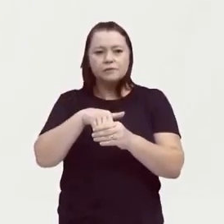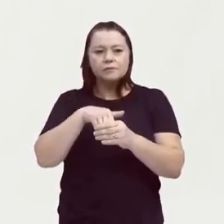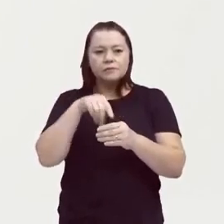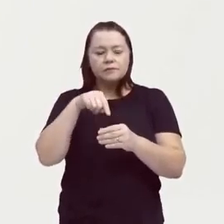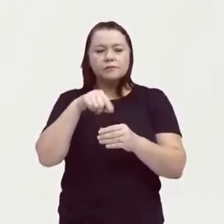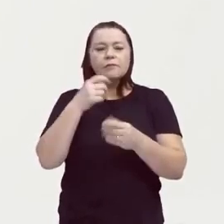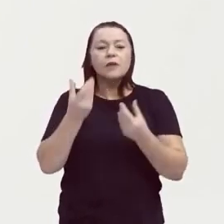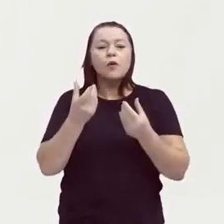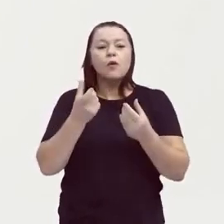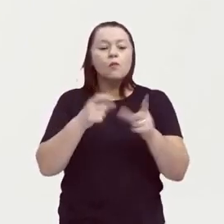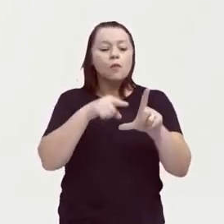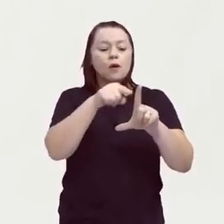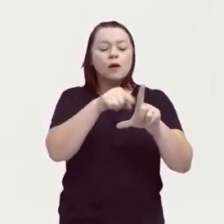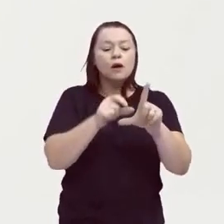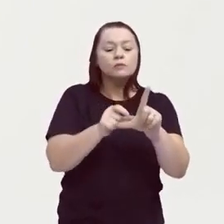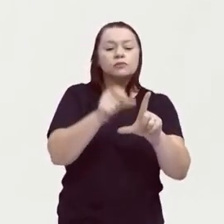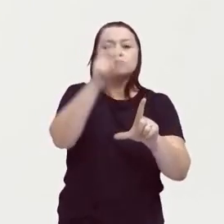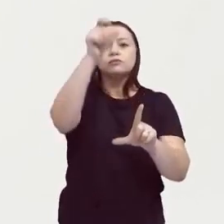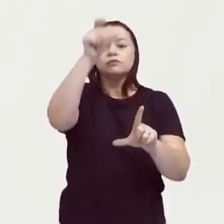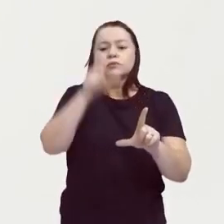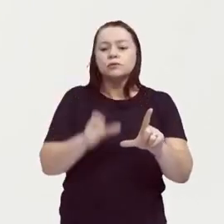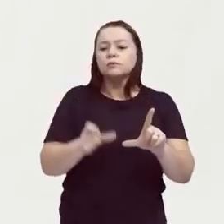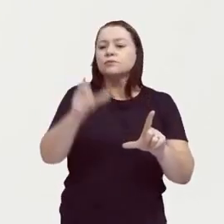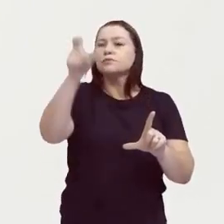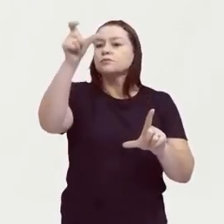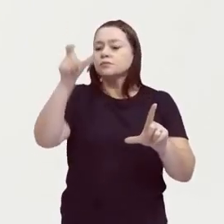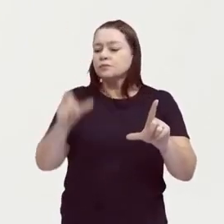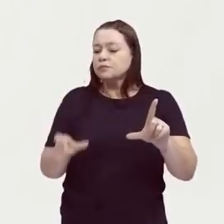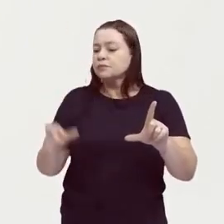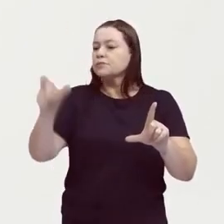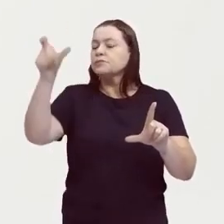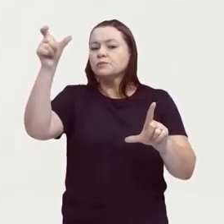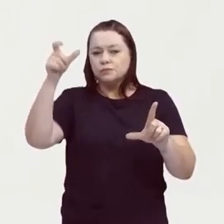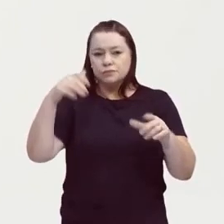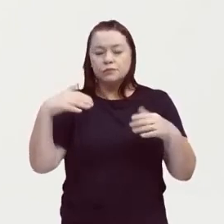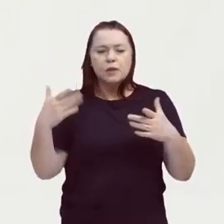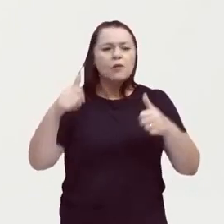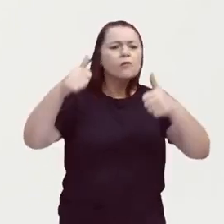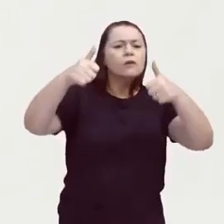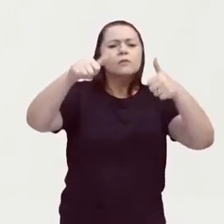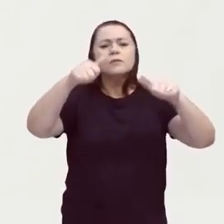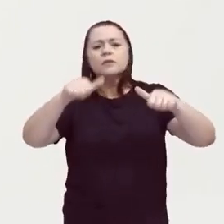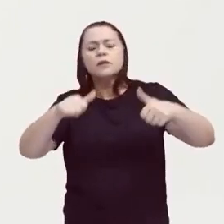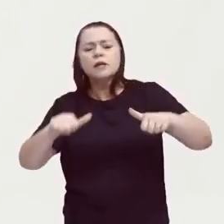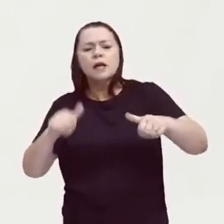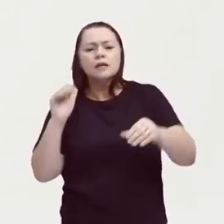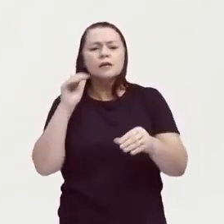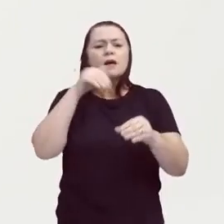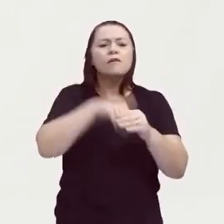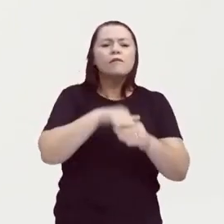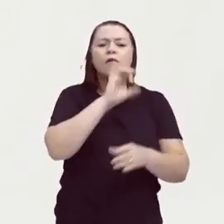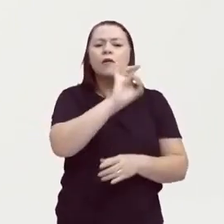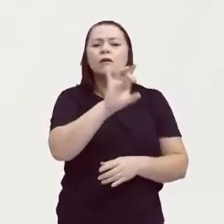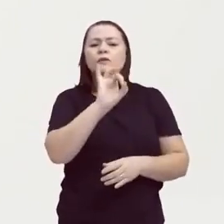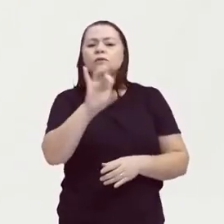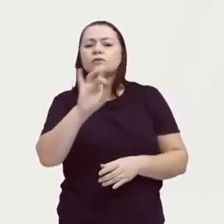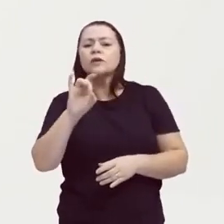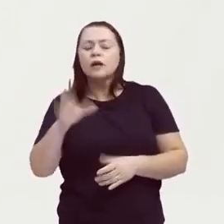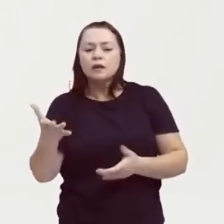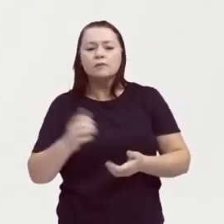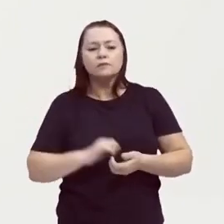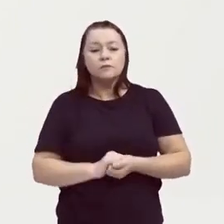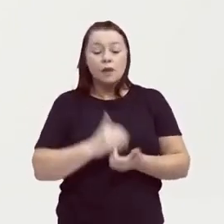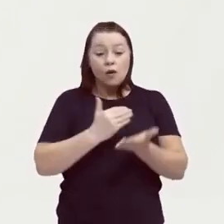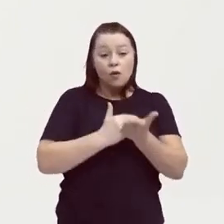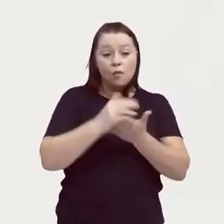de gráfico, como você pode observar. Então vamos analisar a quantidade de votos que cada um teve. Vamos começar pela Rose.